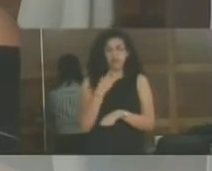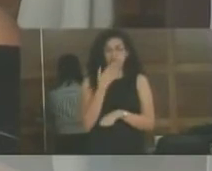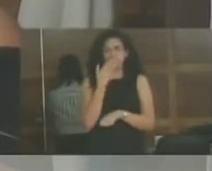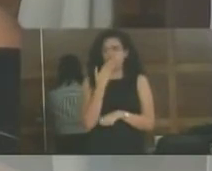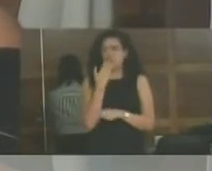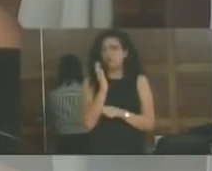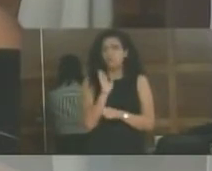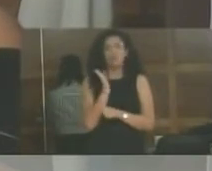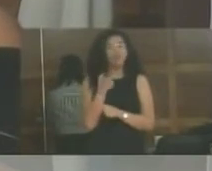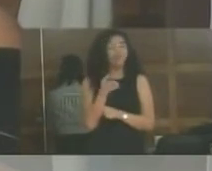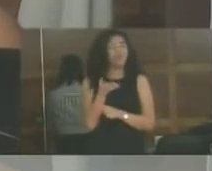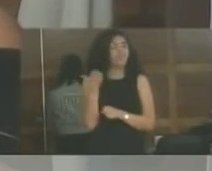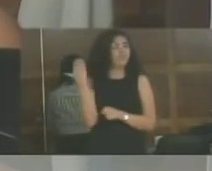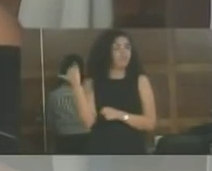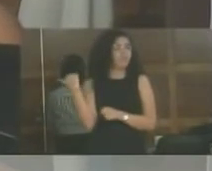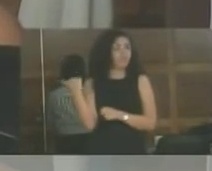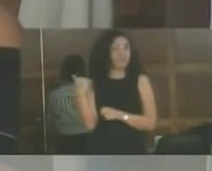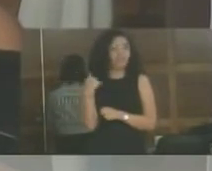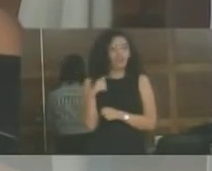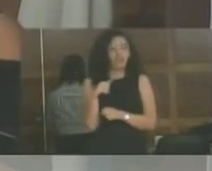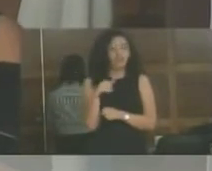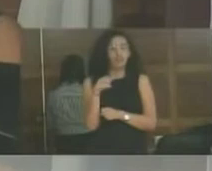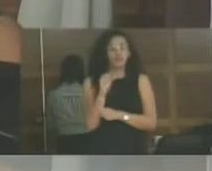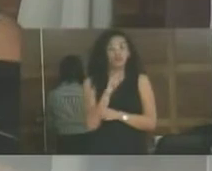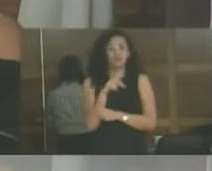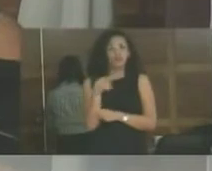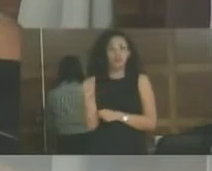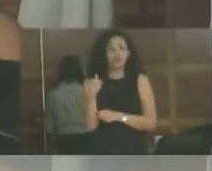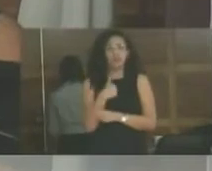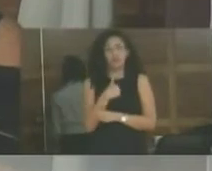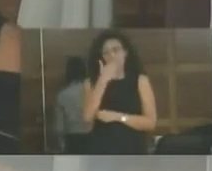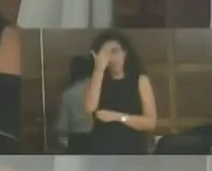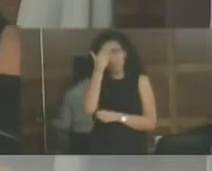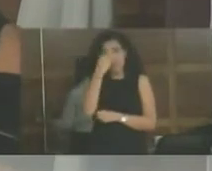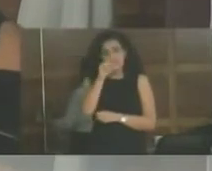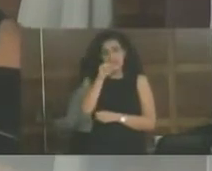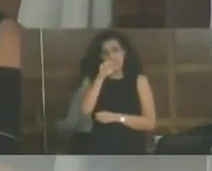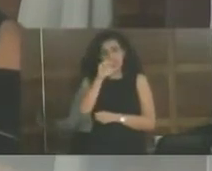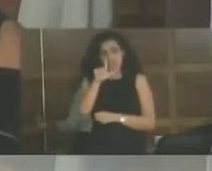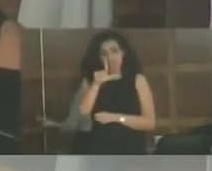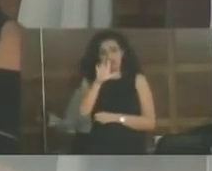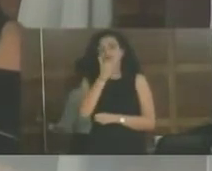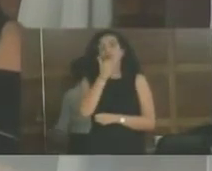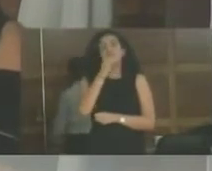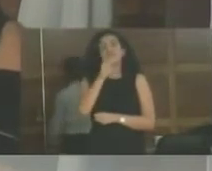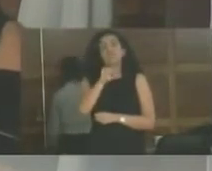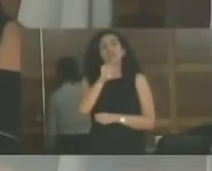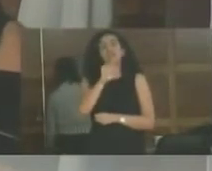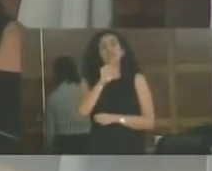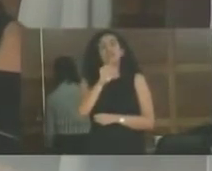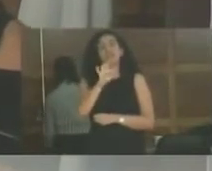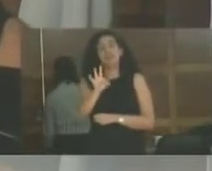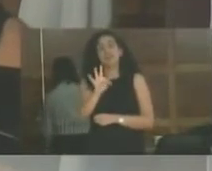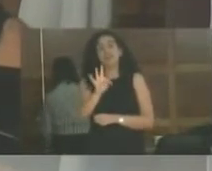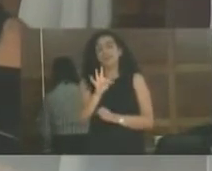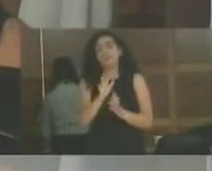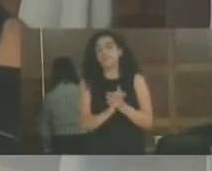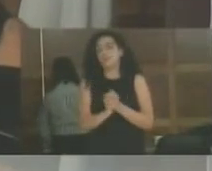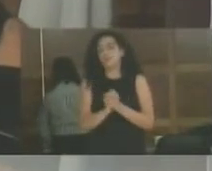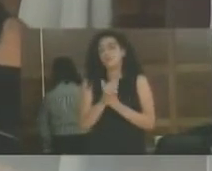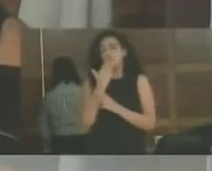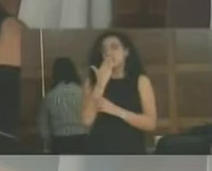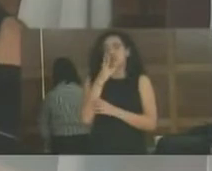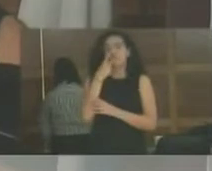muito, muito tempo, o posto, né? E eu quero aqui agradecer a NET, né, tem um pedido da vereadora Jane lá